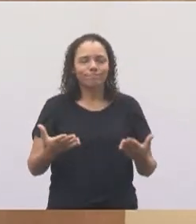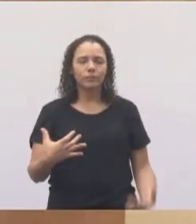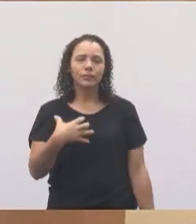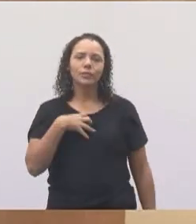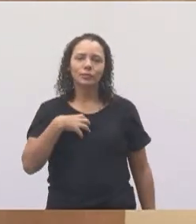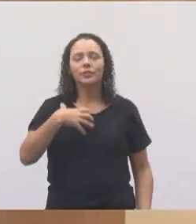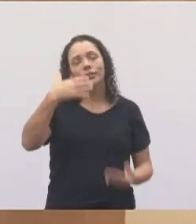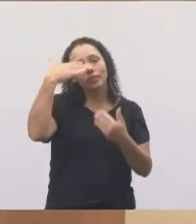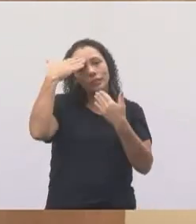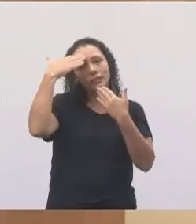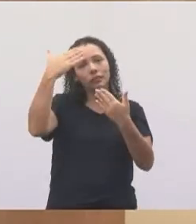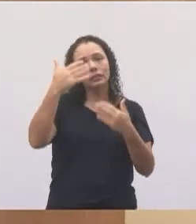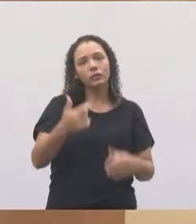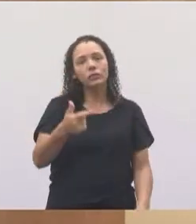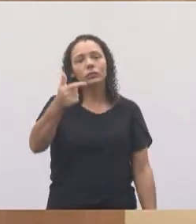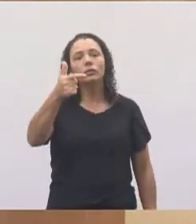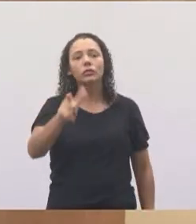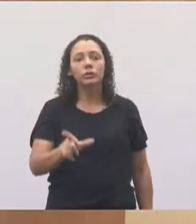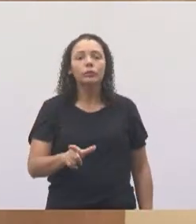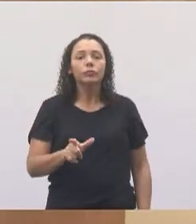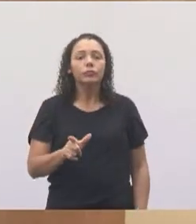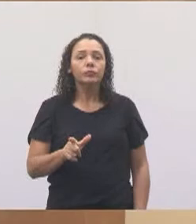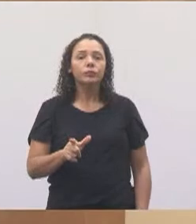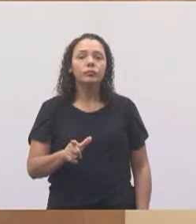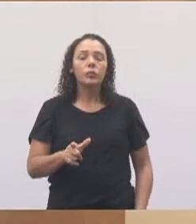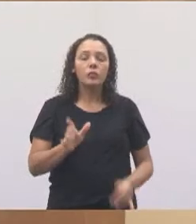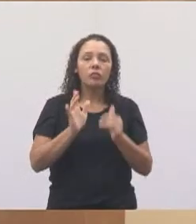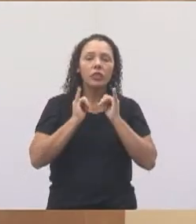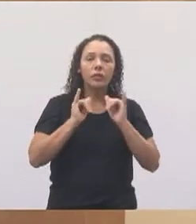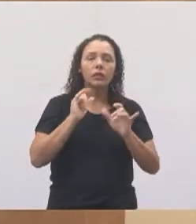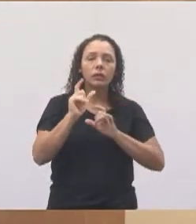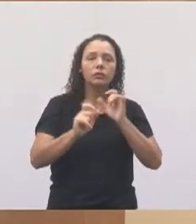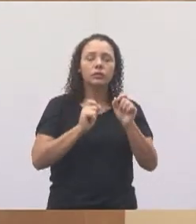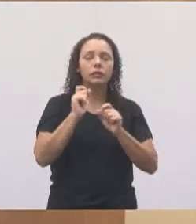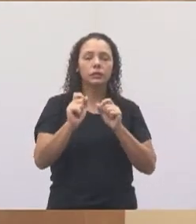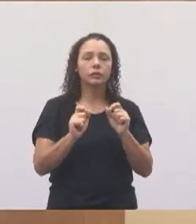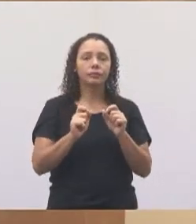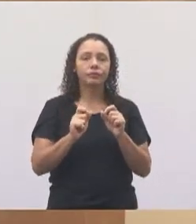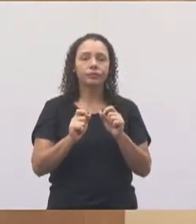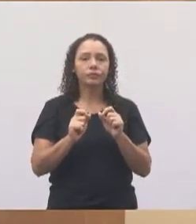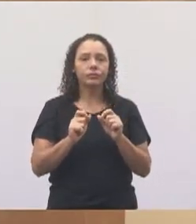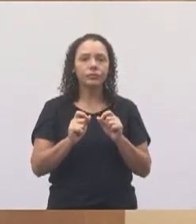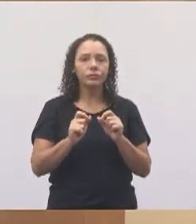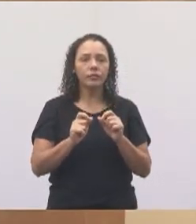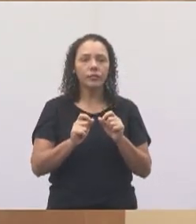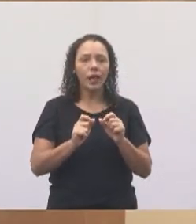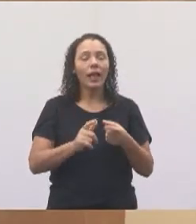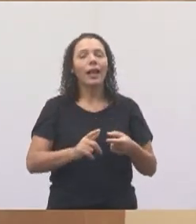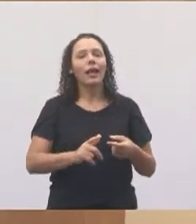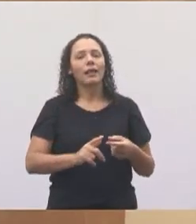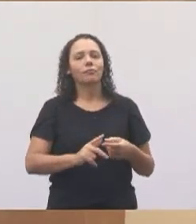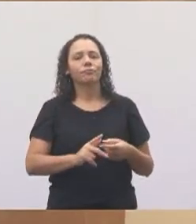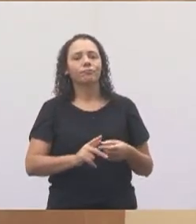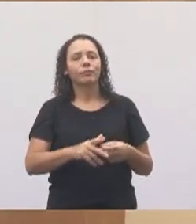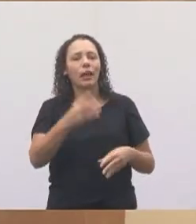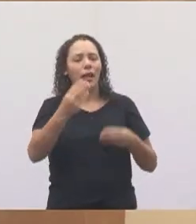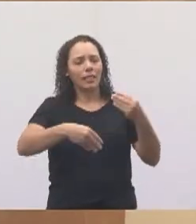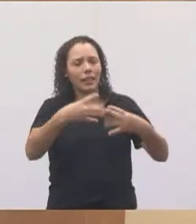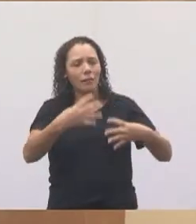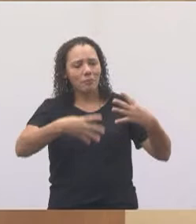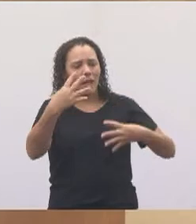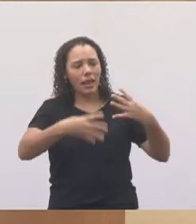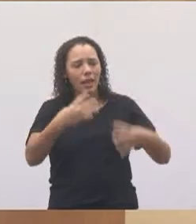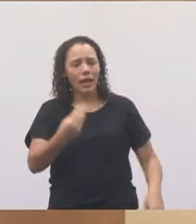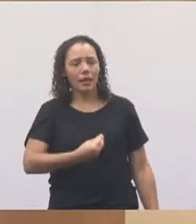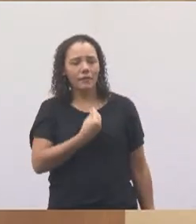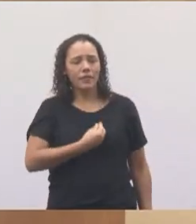Então, mais uma vez, citando que isso não vai causar nenhum impacto financeiro na vida dos